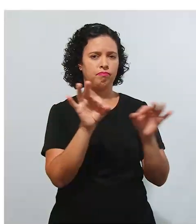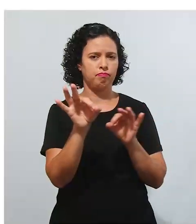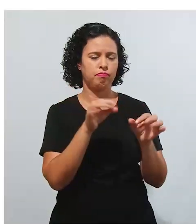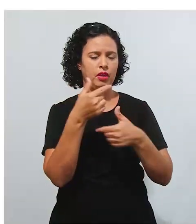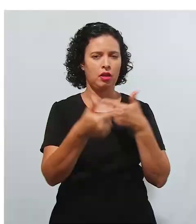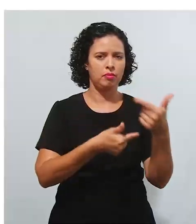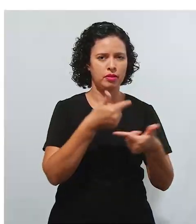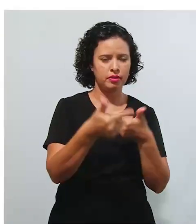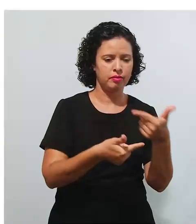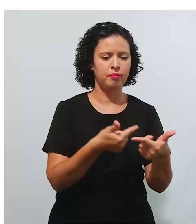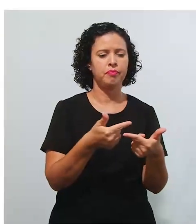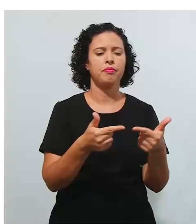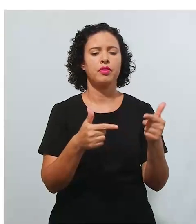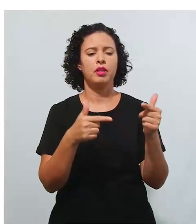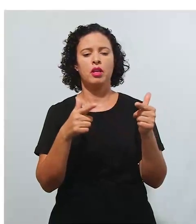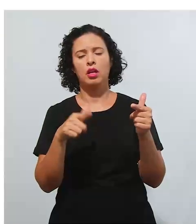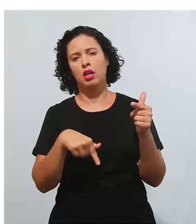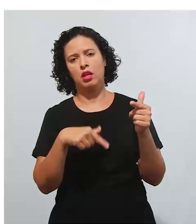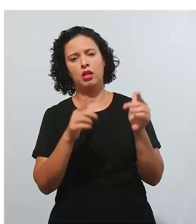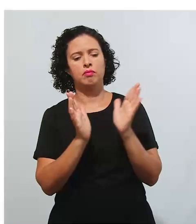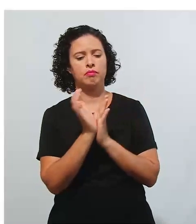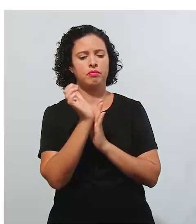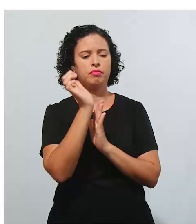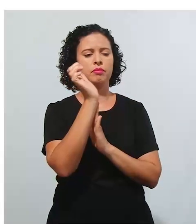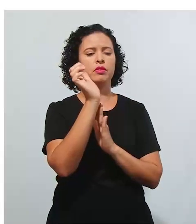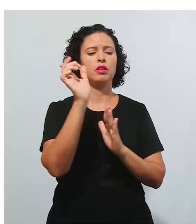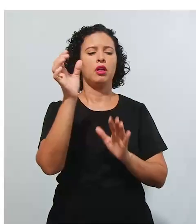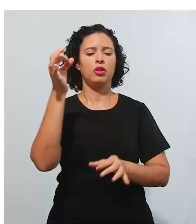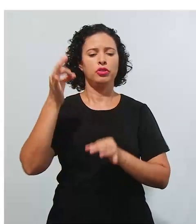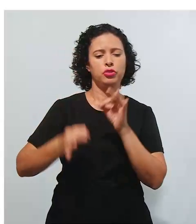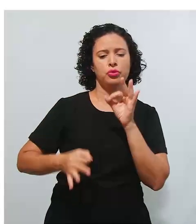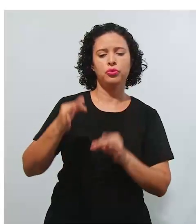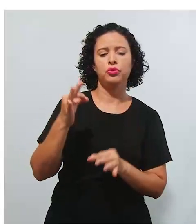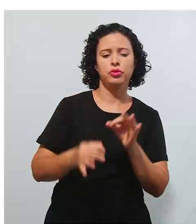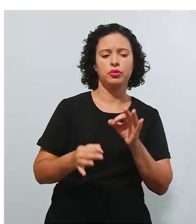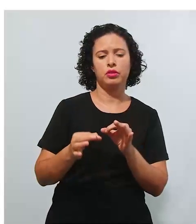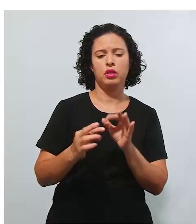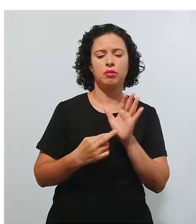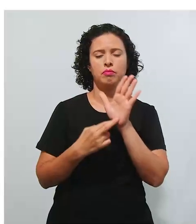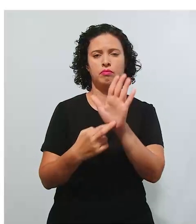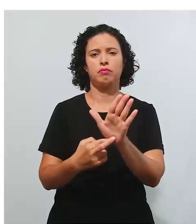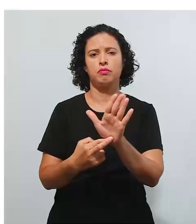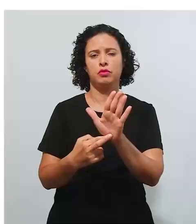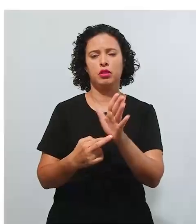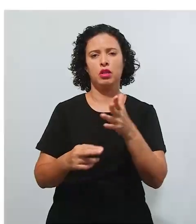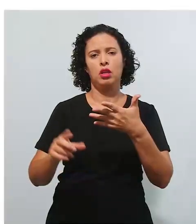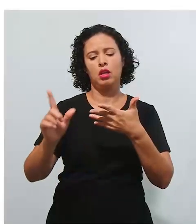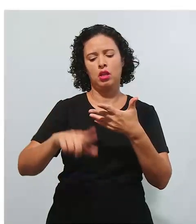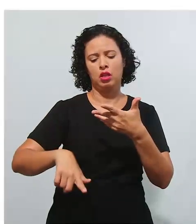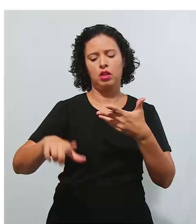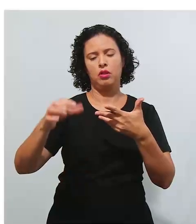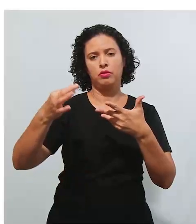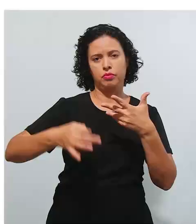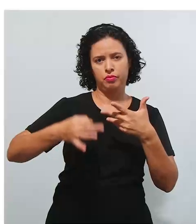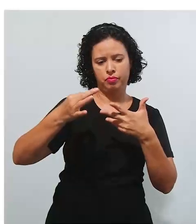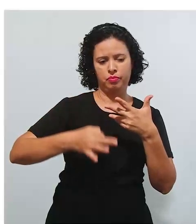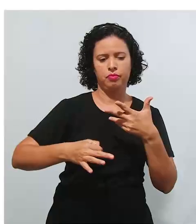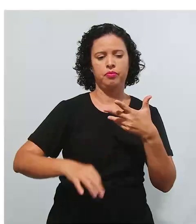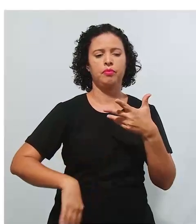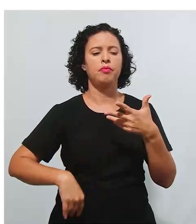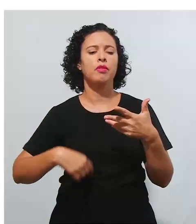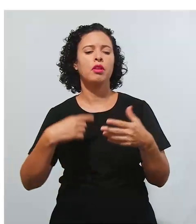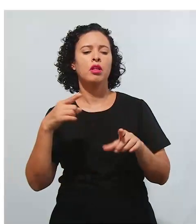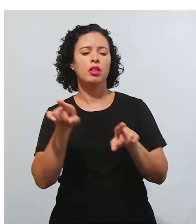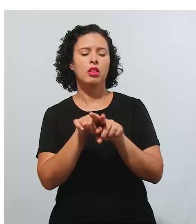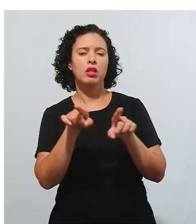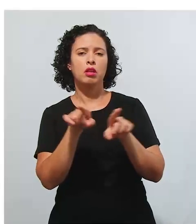Os juízes são os representantes do poder judiciário. Já na mídia, nós temos os veículos de comunicação de massa